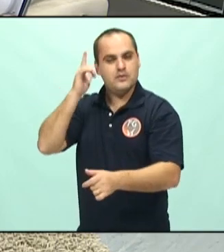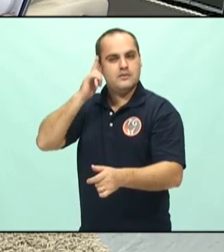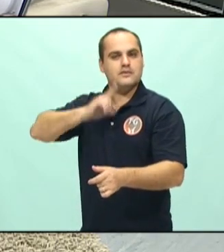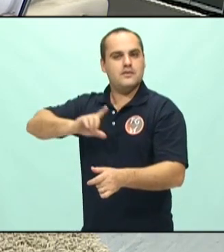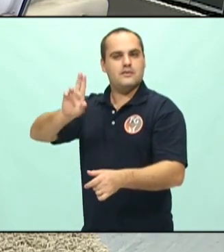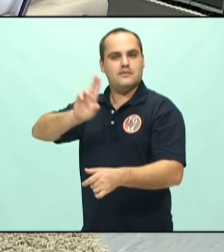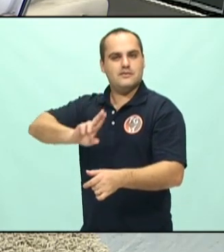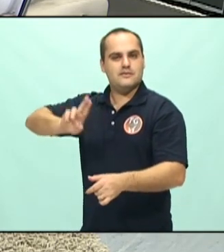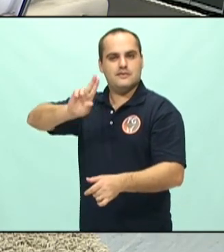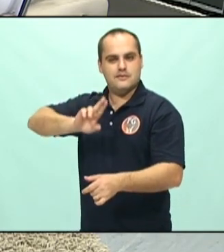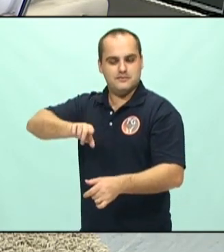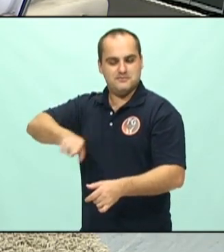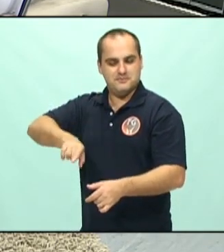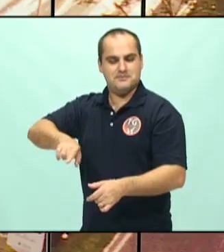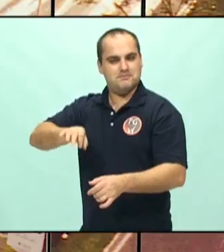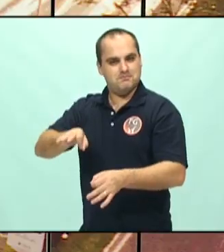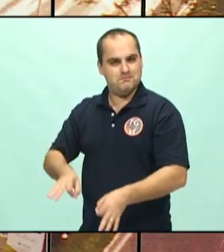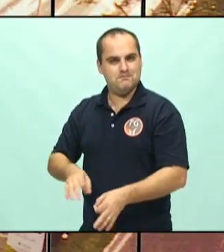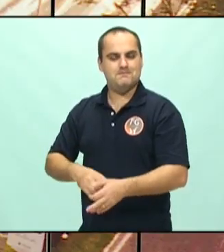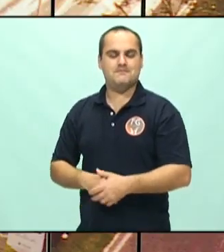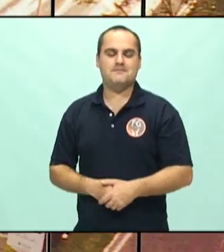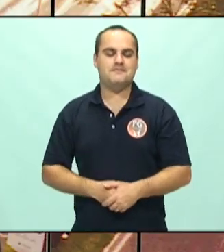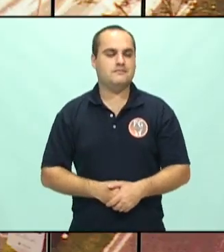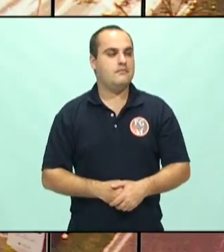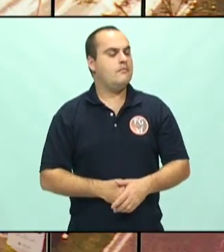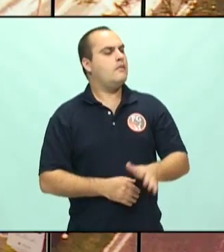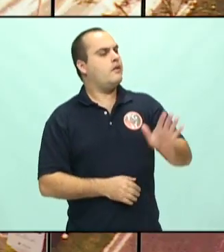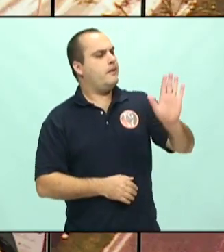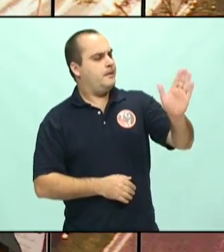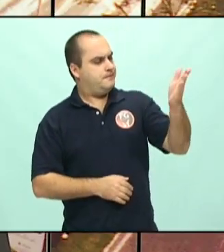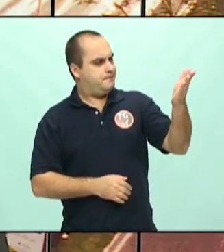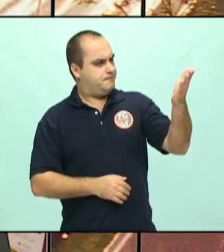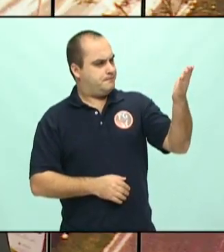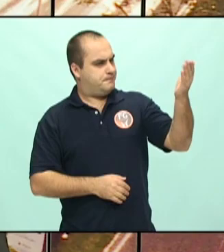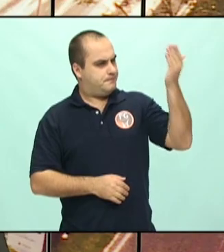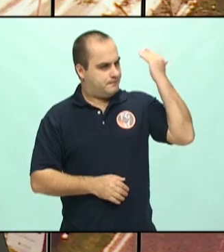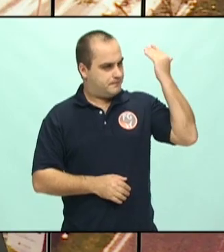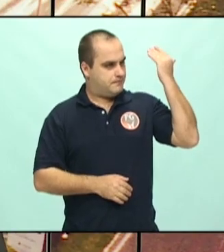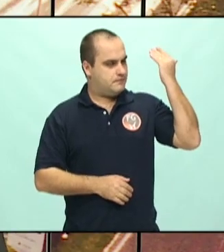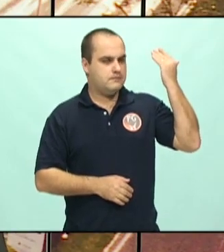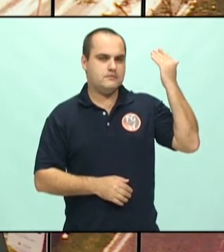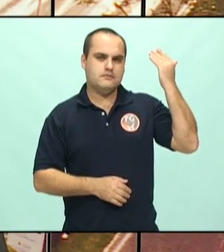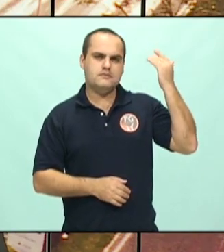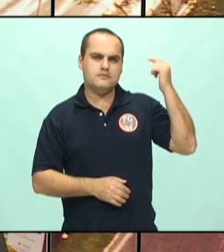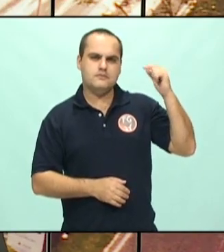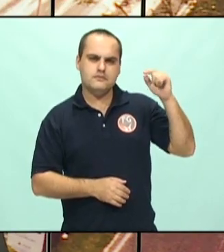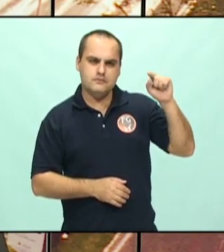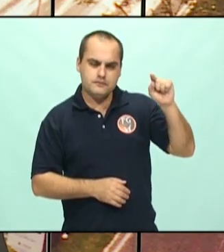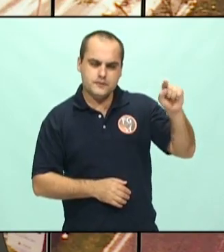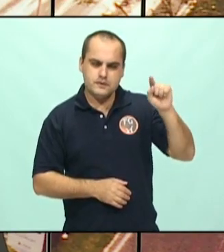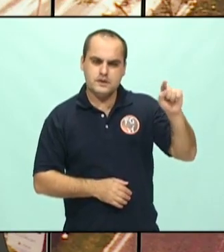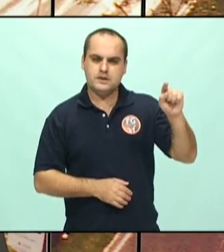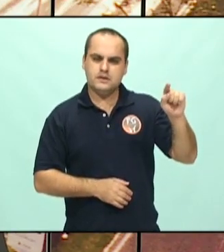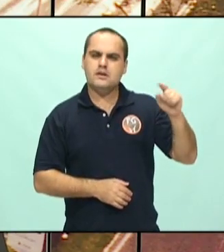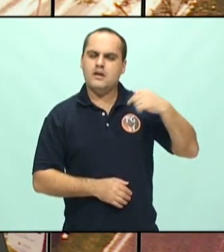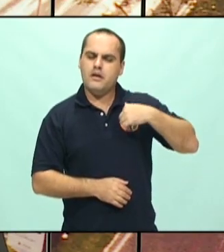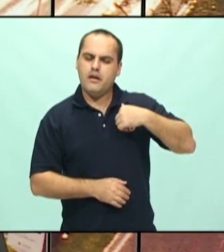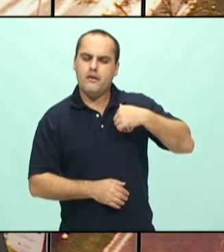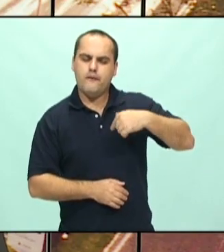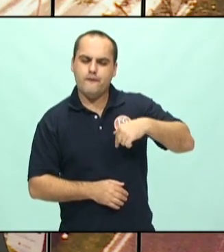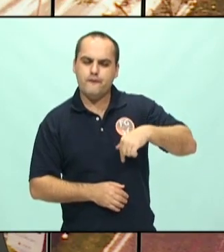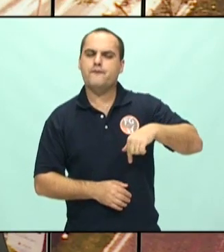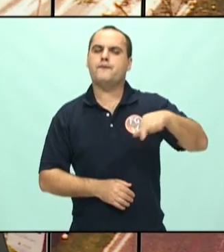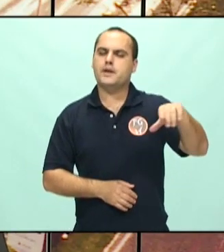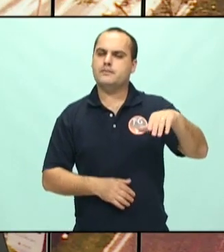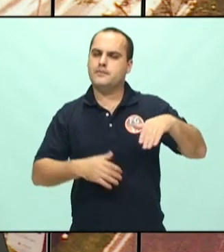tal livro né na verdade é a dias agora eu fui dar uma volta para a região